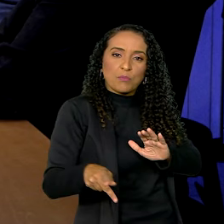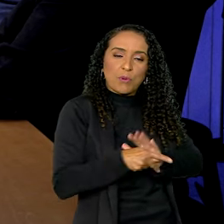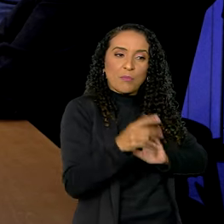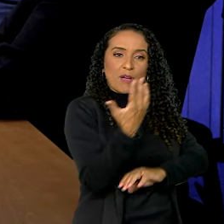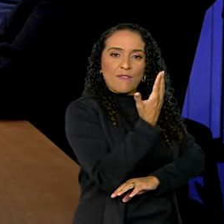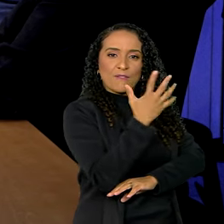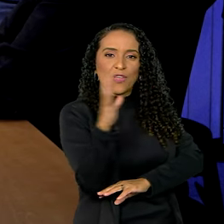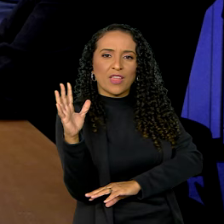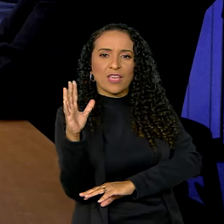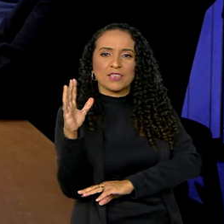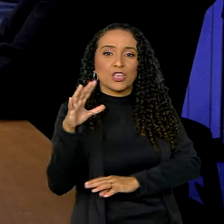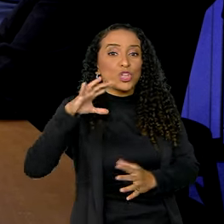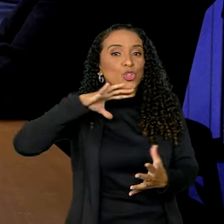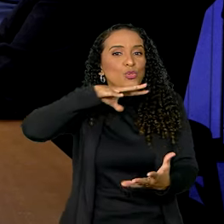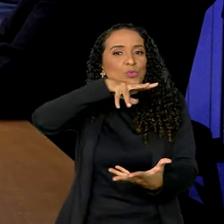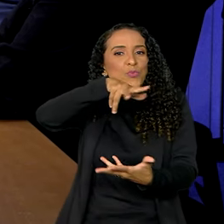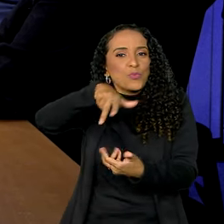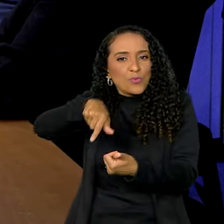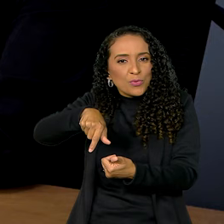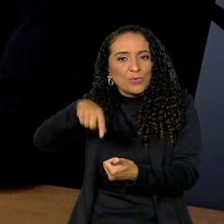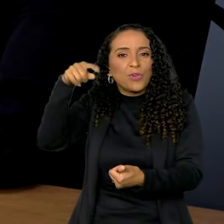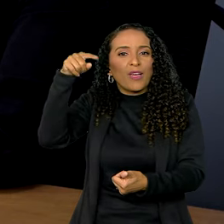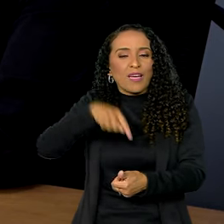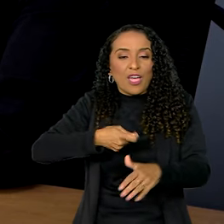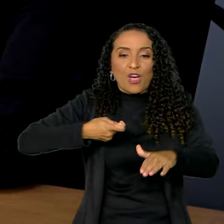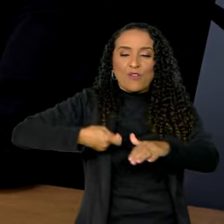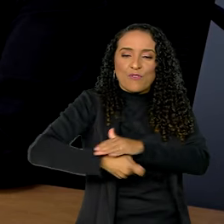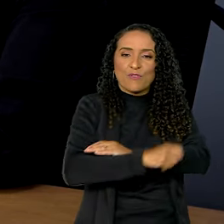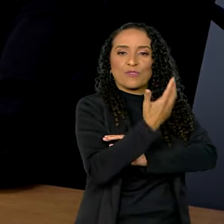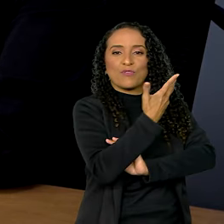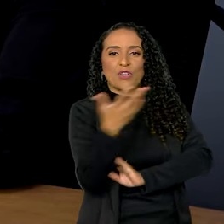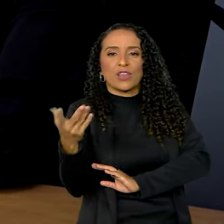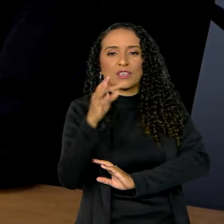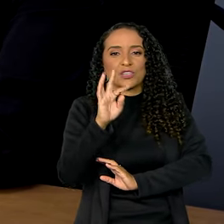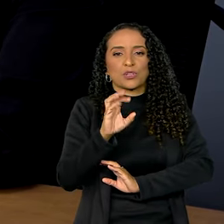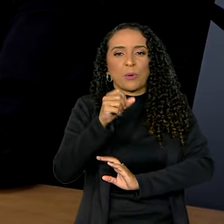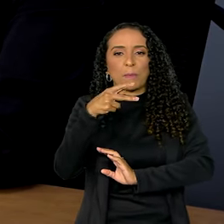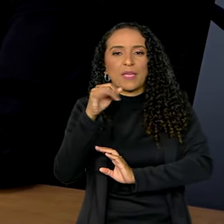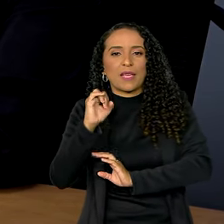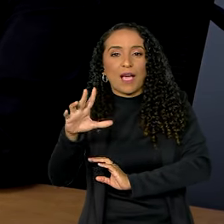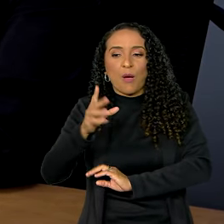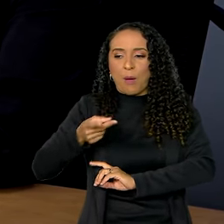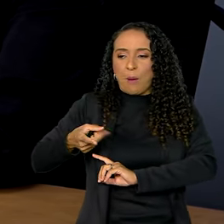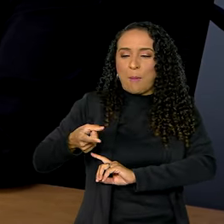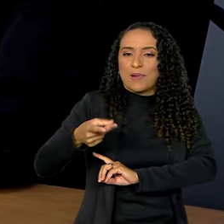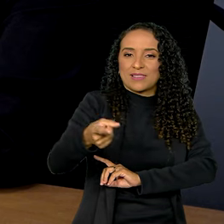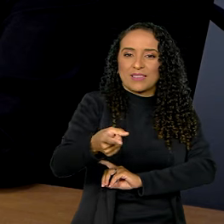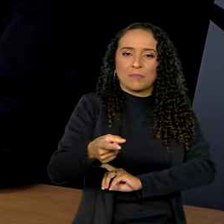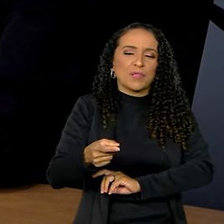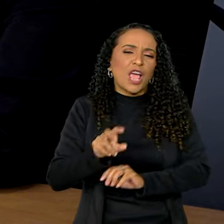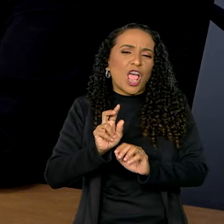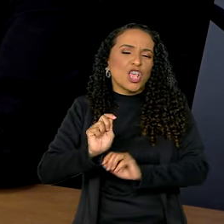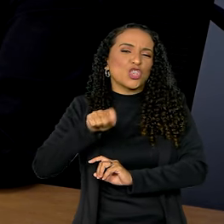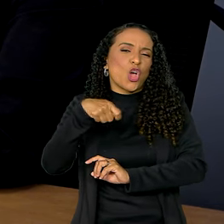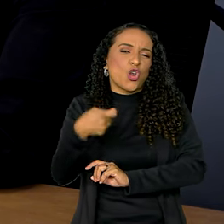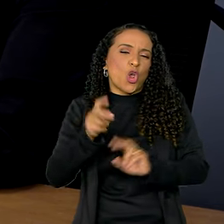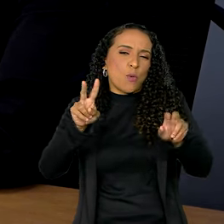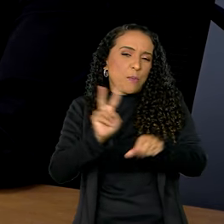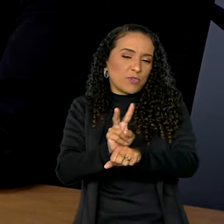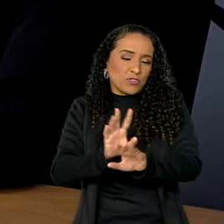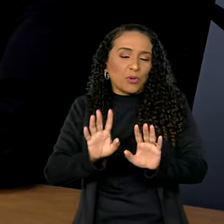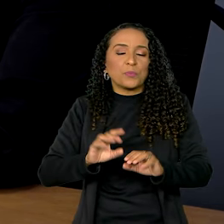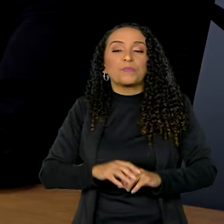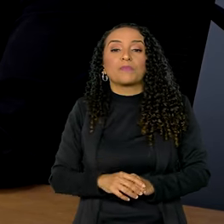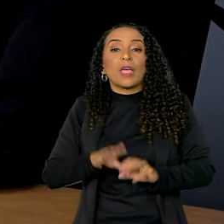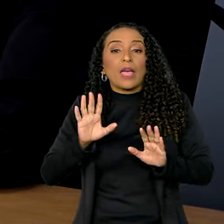florestas tropicais de todo o mundo ele é o fundo florestas tropicais para sempre é um nome provisório que nós temos no momento